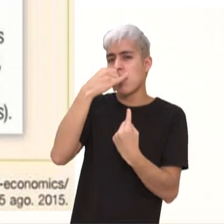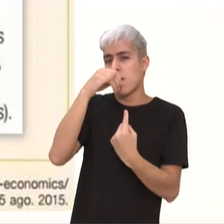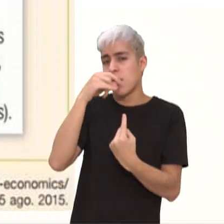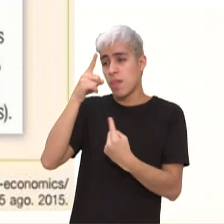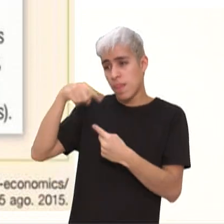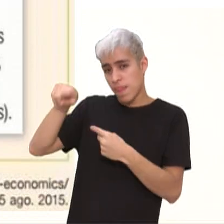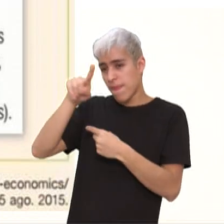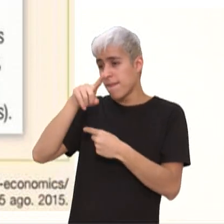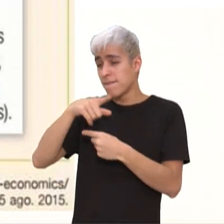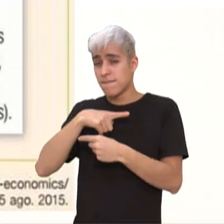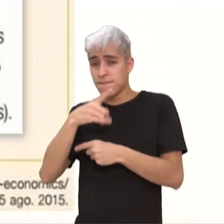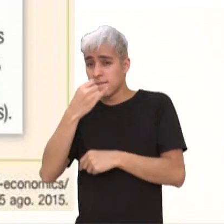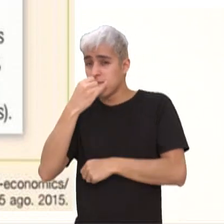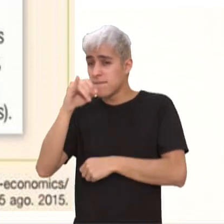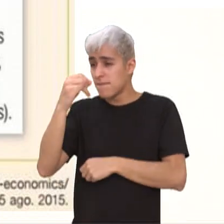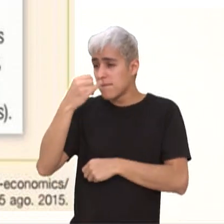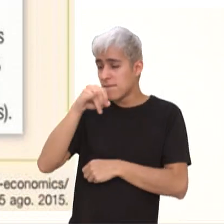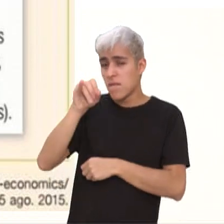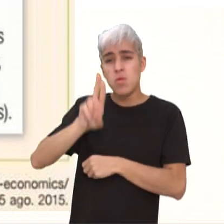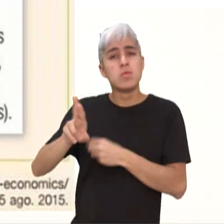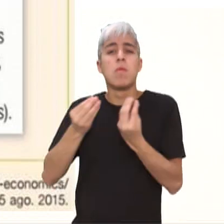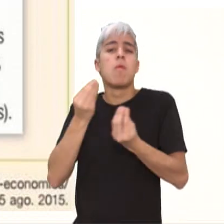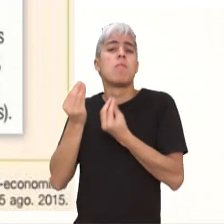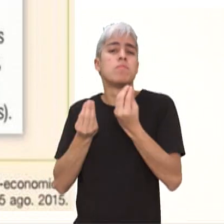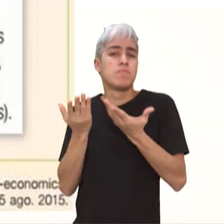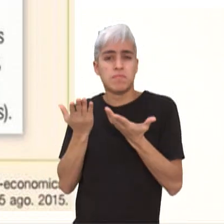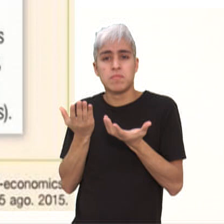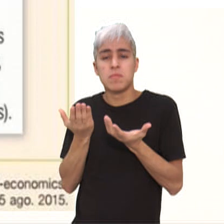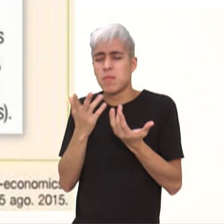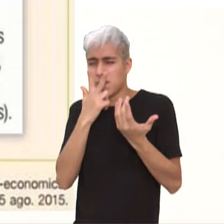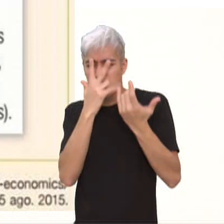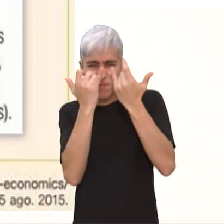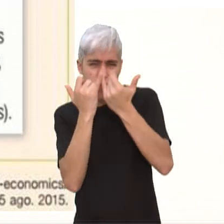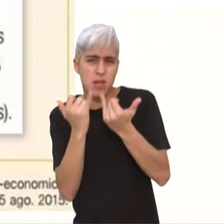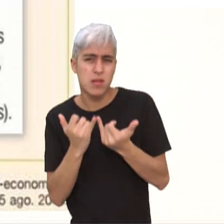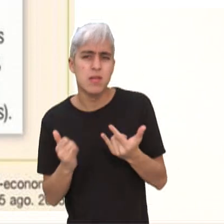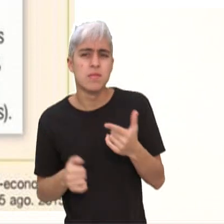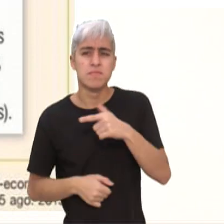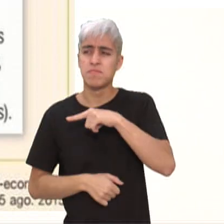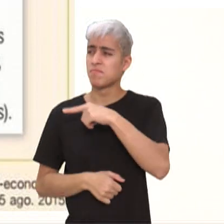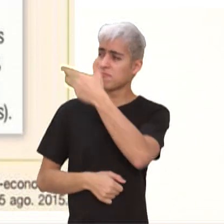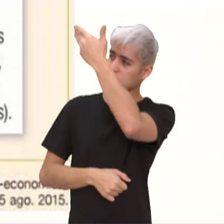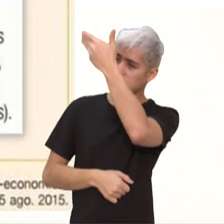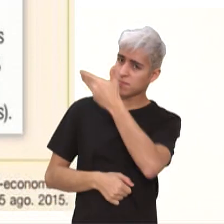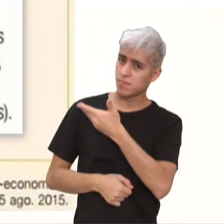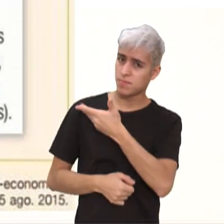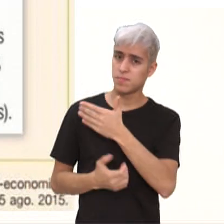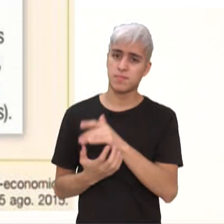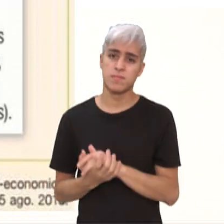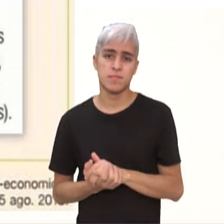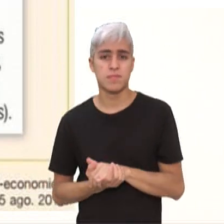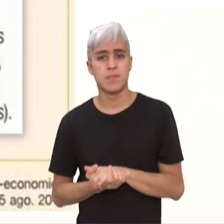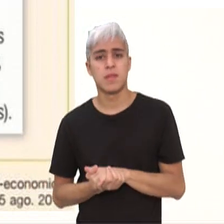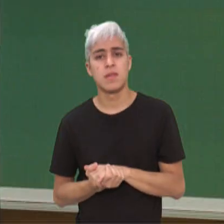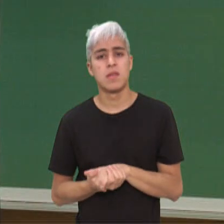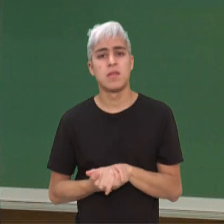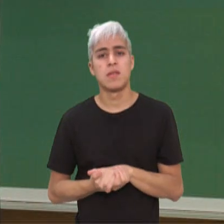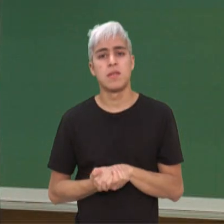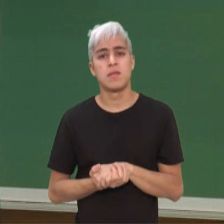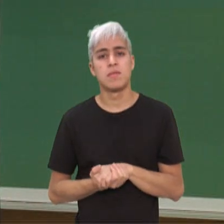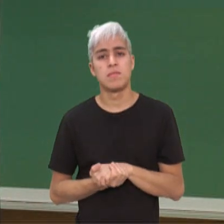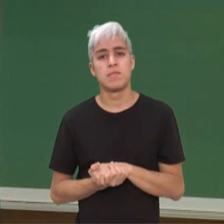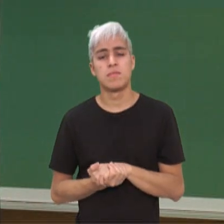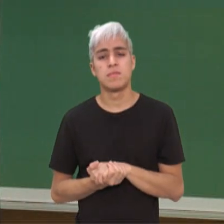suas matrizes energéticas, elas são muito parecidas, né? E até